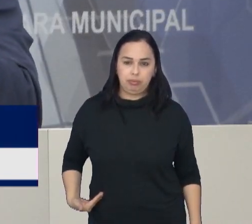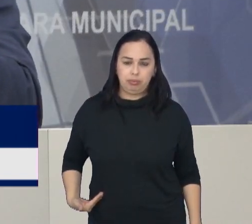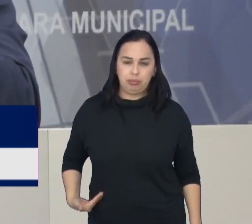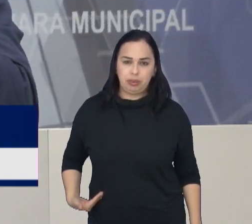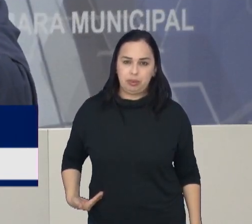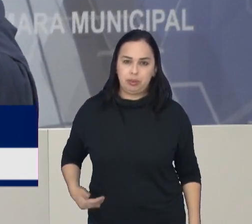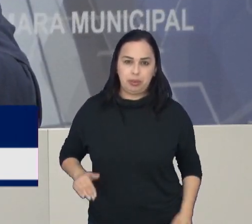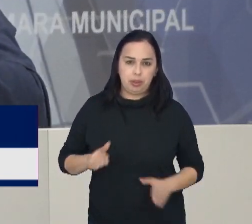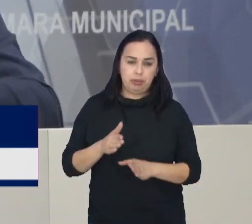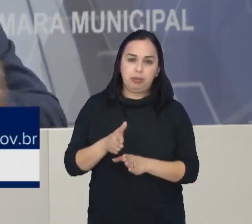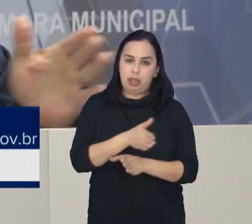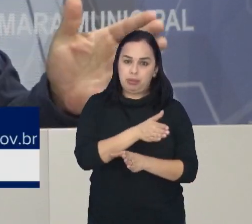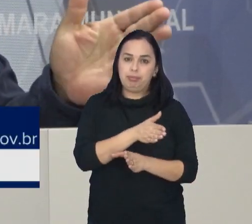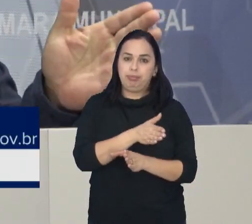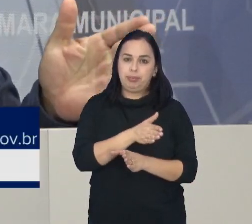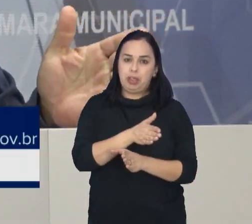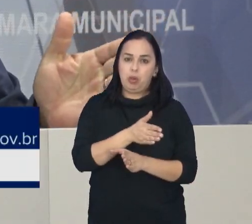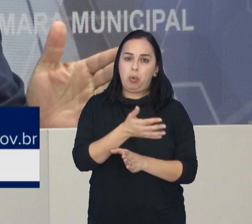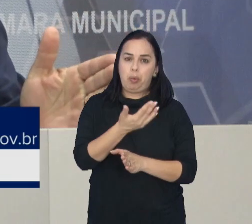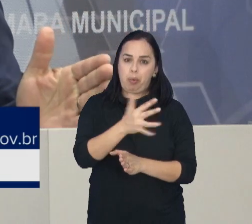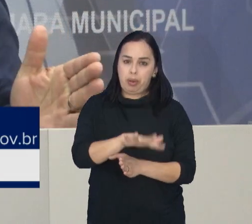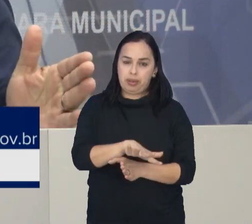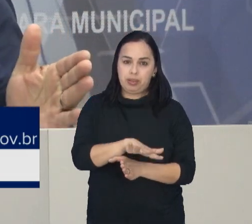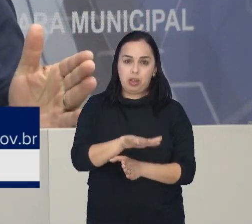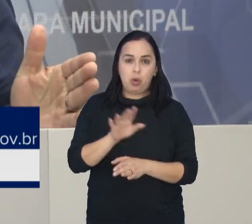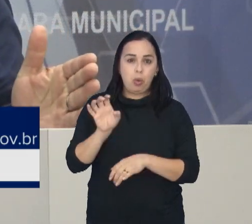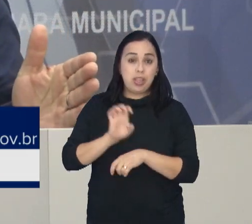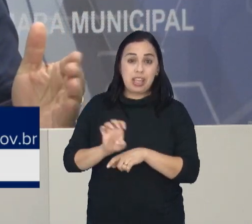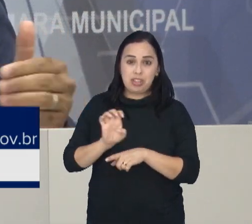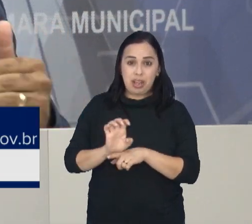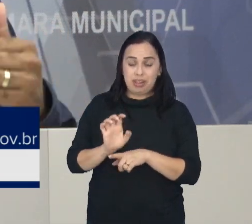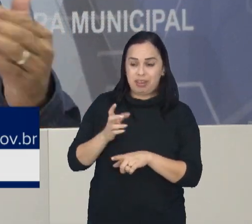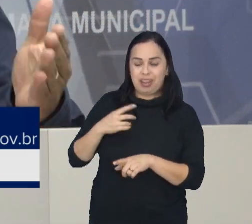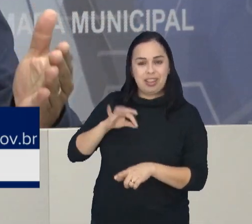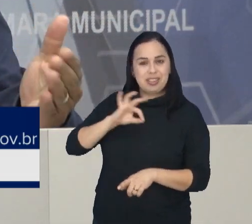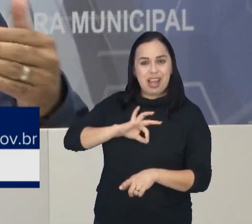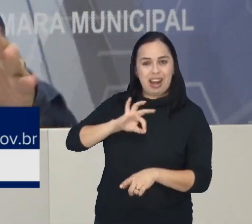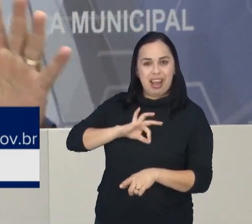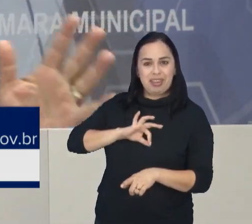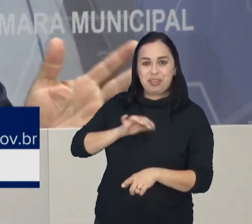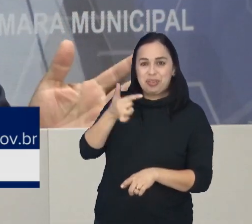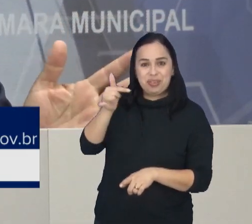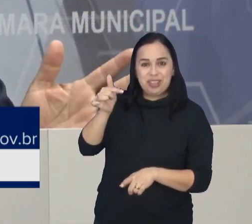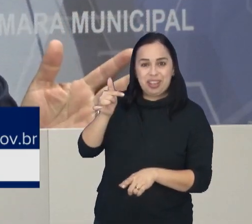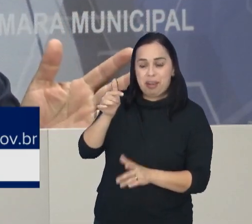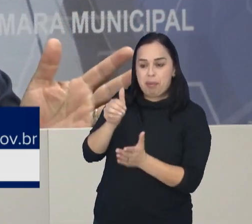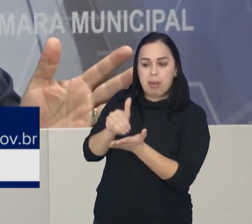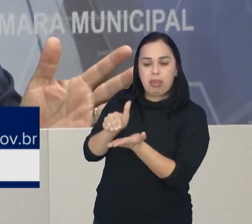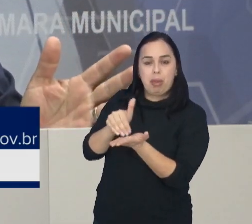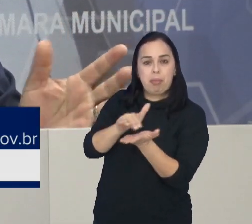que passou por aqui, nem os estagiários pagavam, mandaram embora sem indenização.